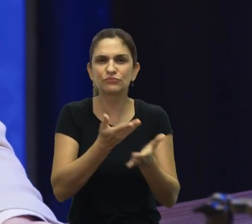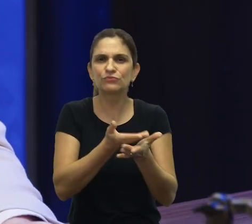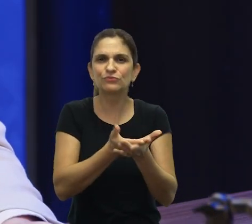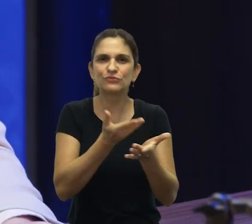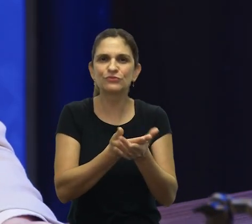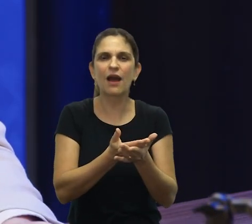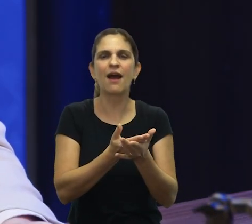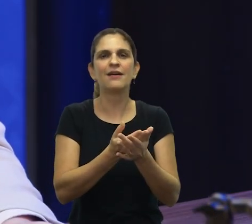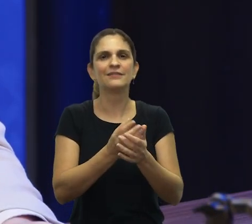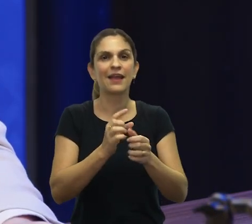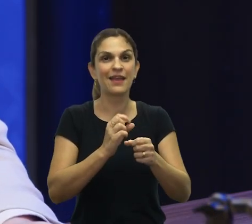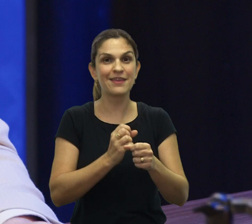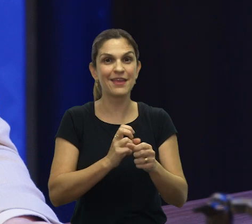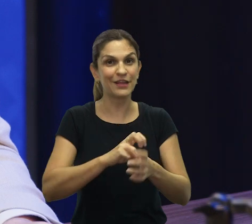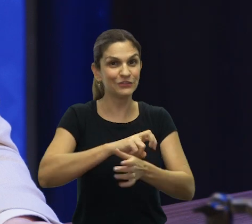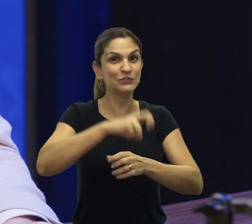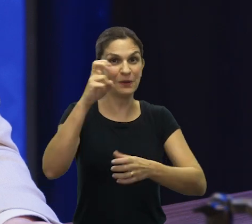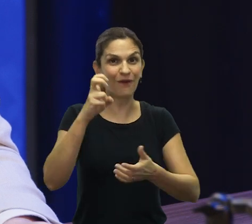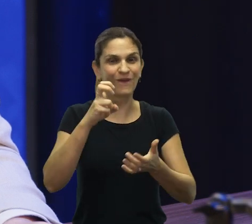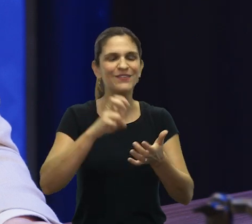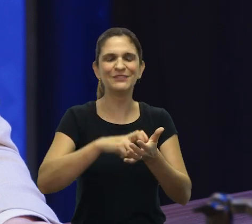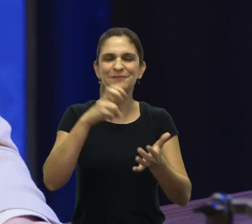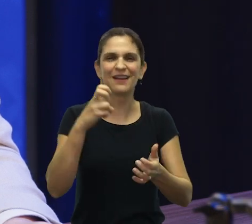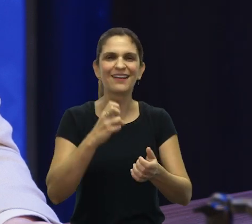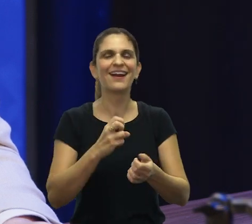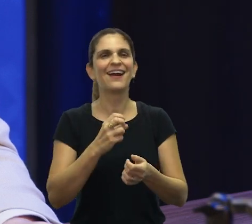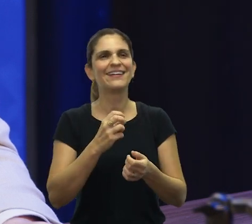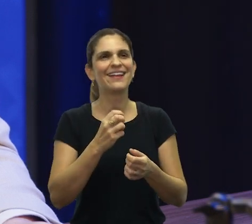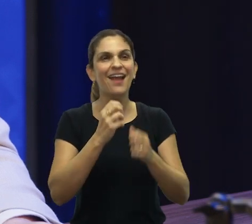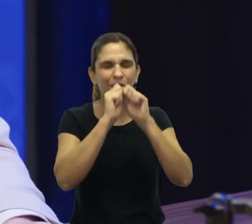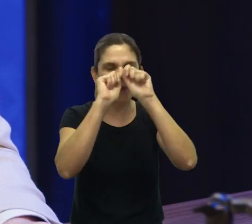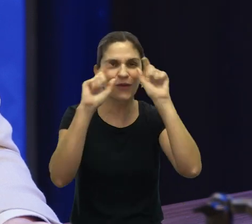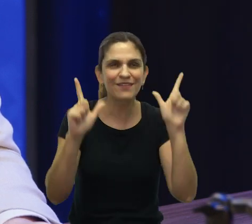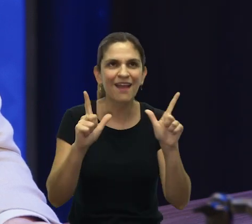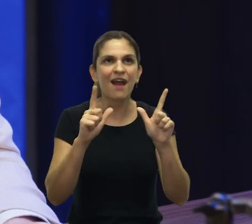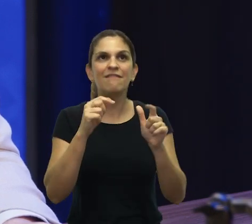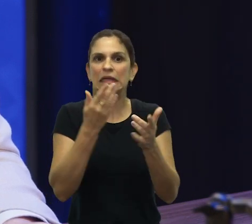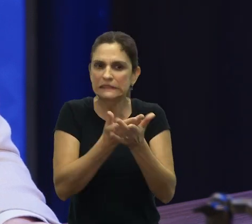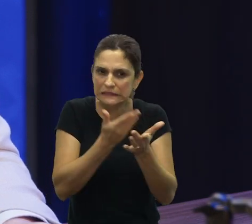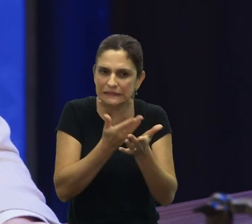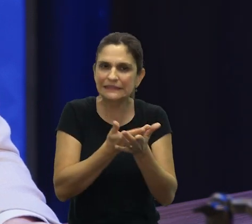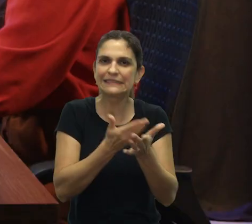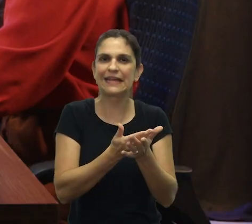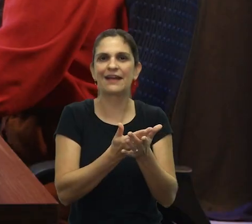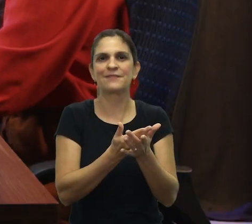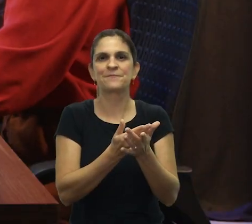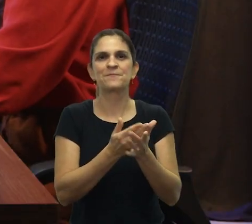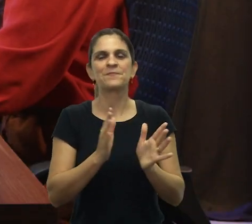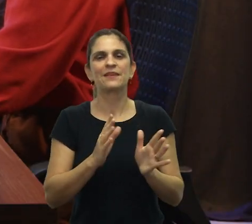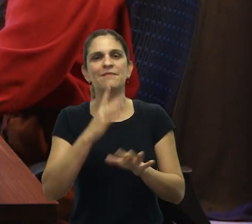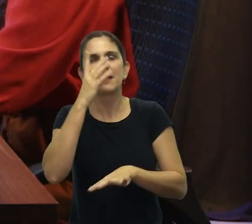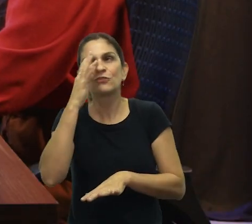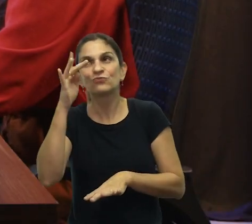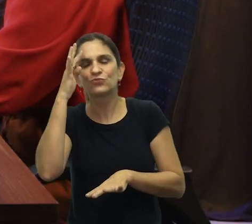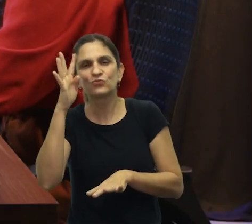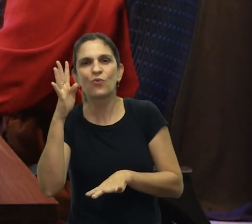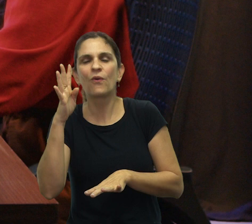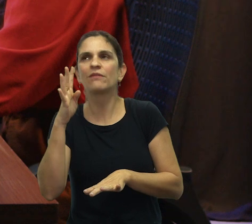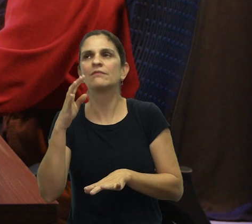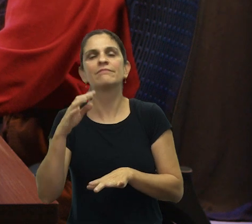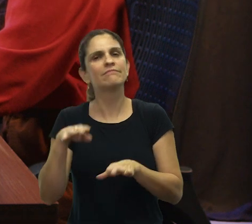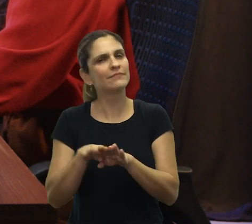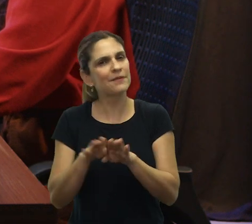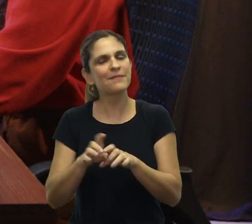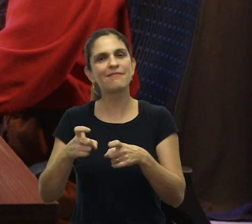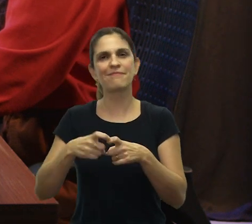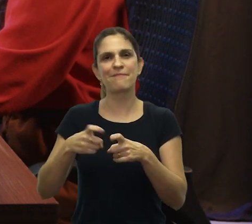dia, 5 horas da manhã, ela acordava, a gente ficava estudando até 6h30, para poder dar uma última revisão. E eu sempre tive um sonho desde pequeno de